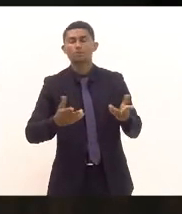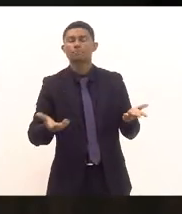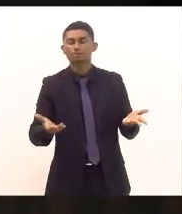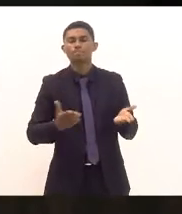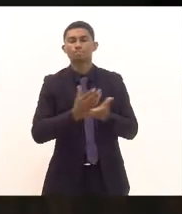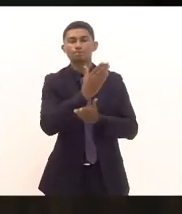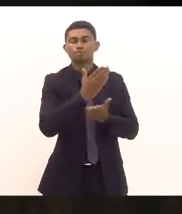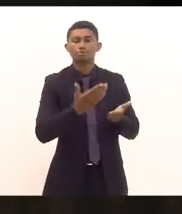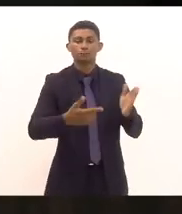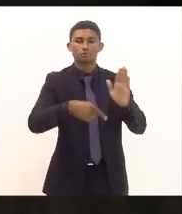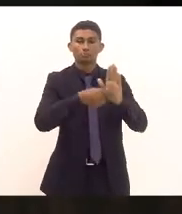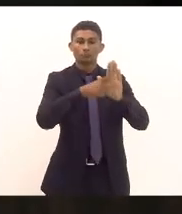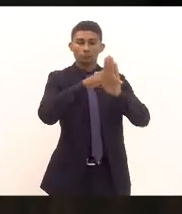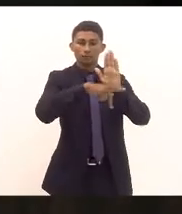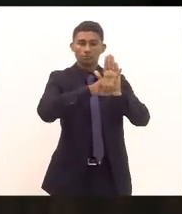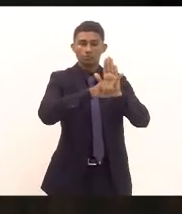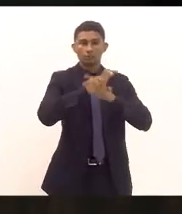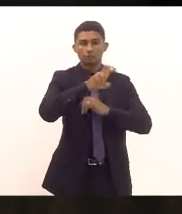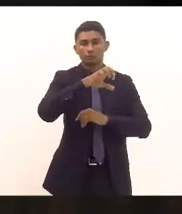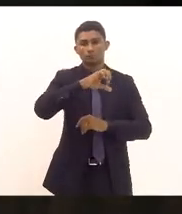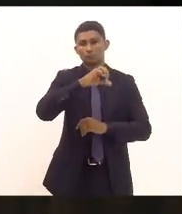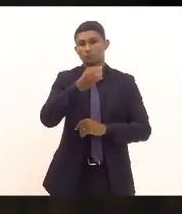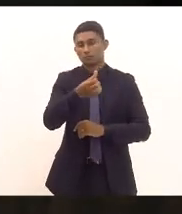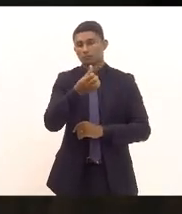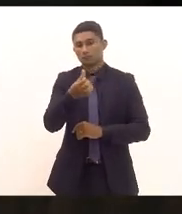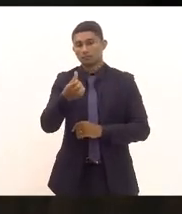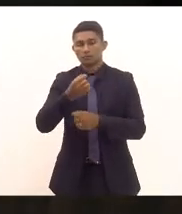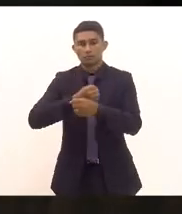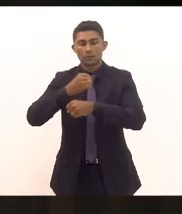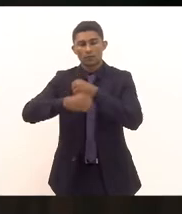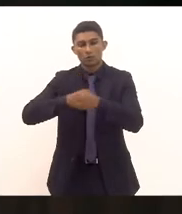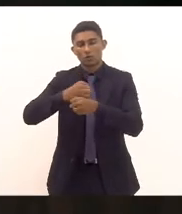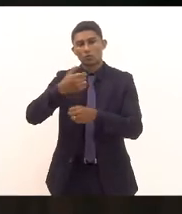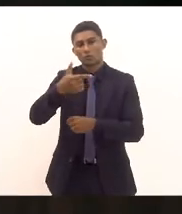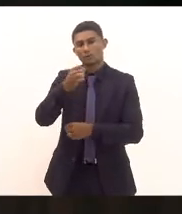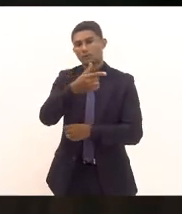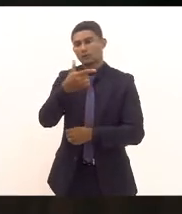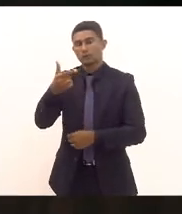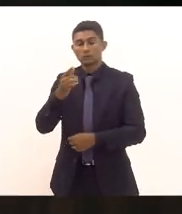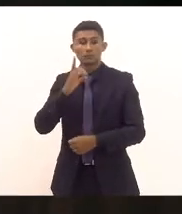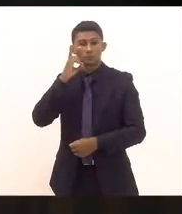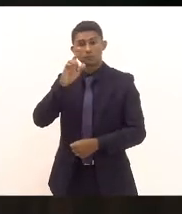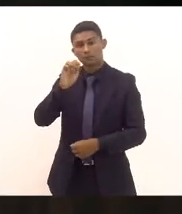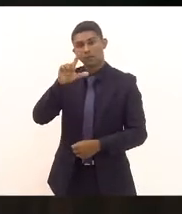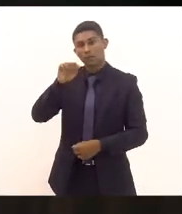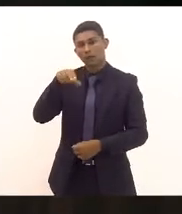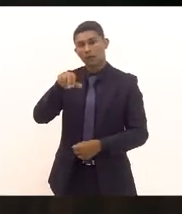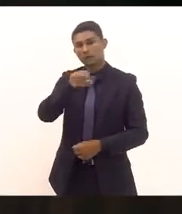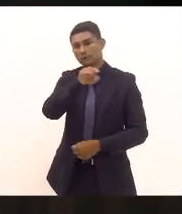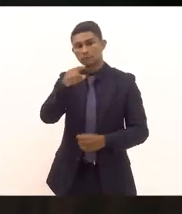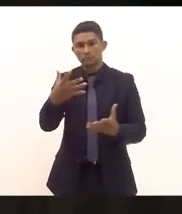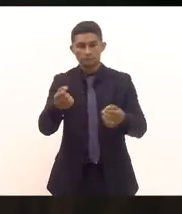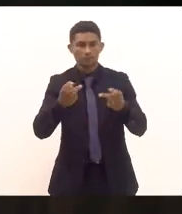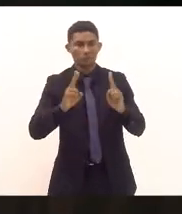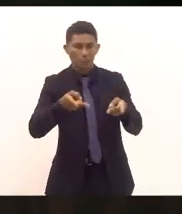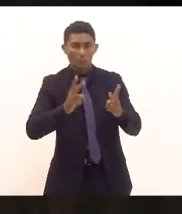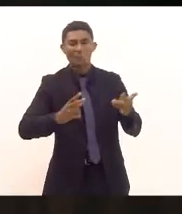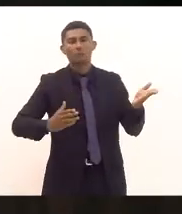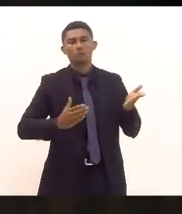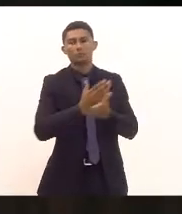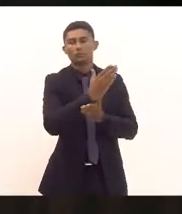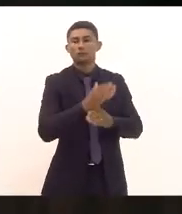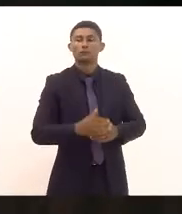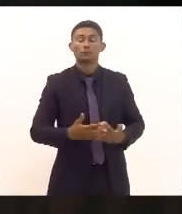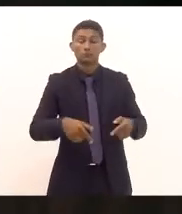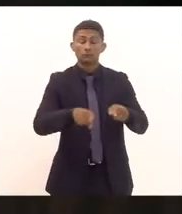que usou na ordem do dia do projeto de lei 5966 de 22 deputada Alana pastores que aprovam permaneçam Como estão aprovado